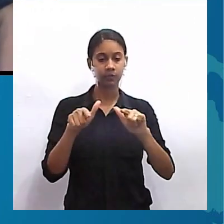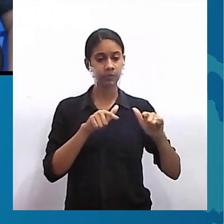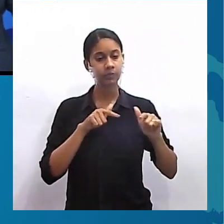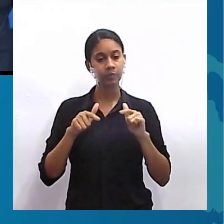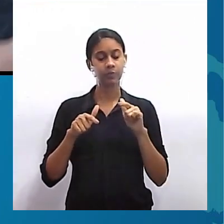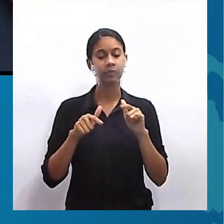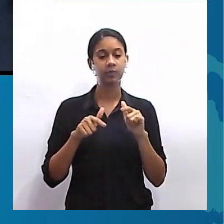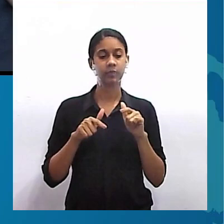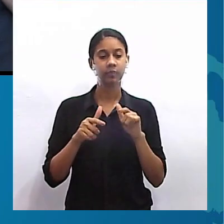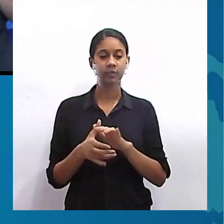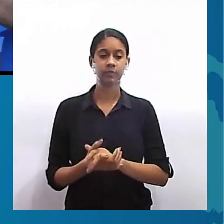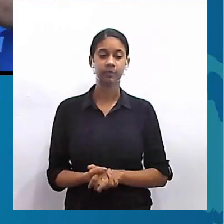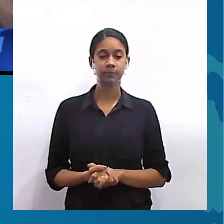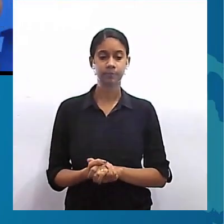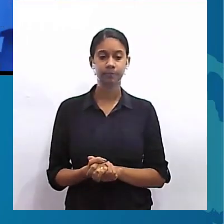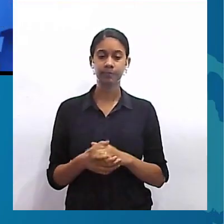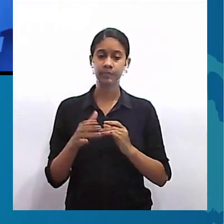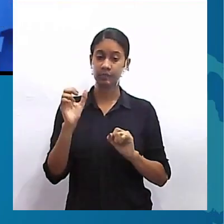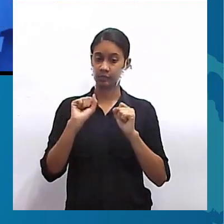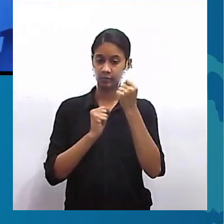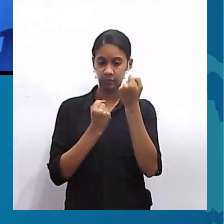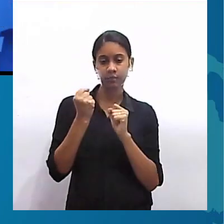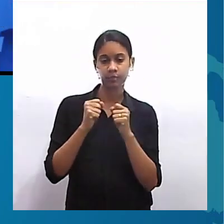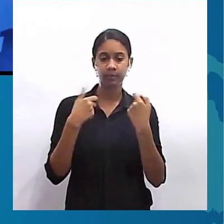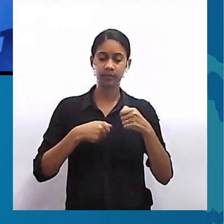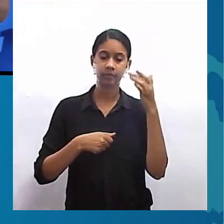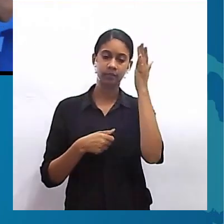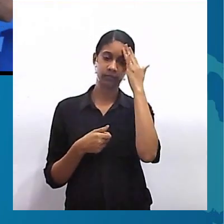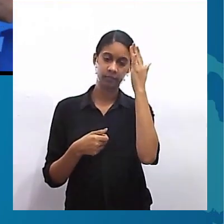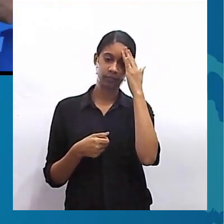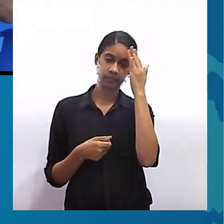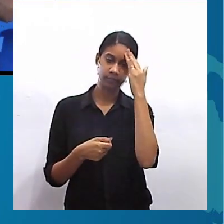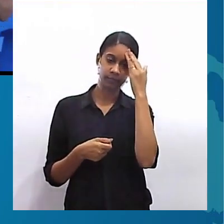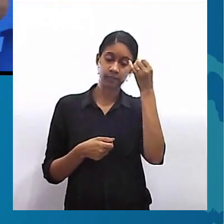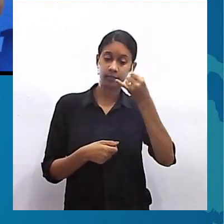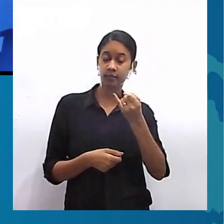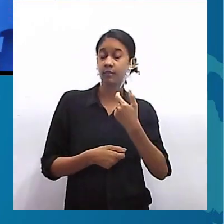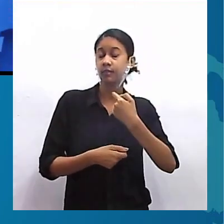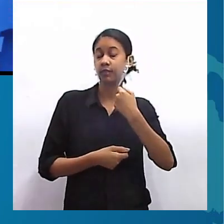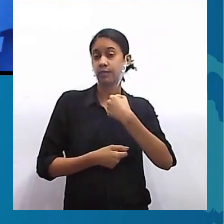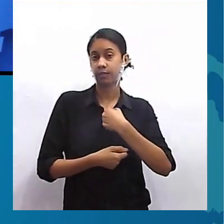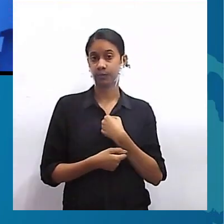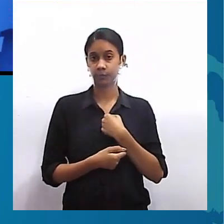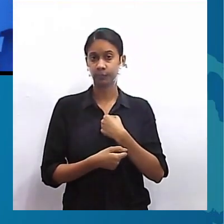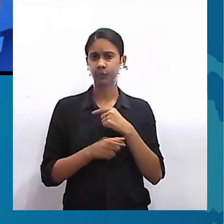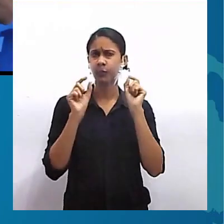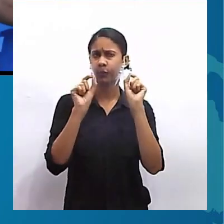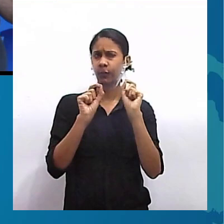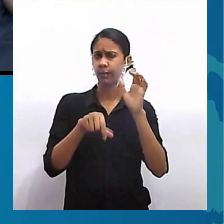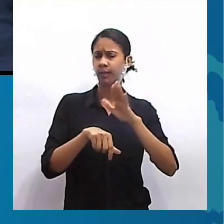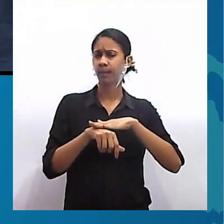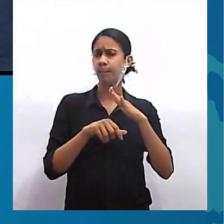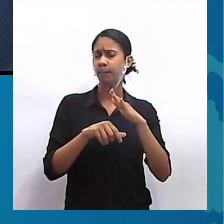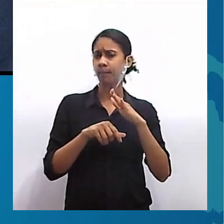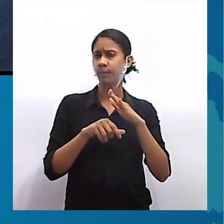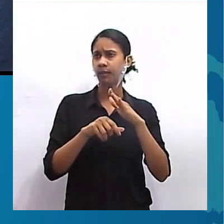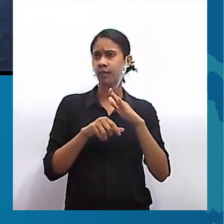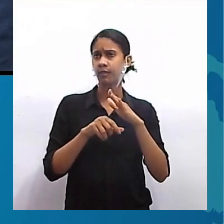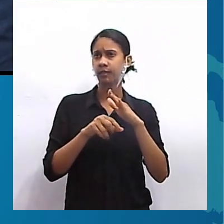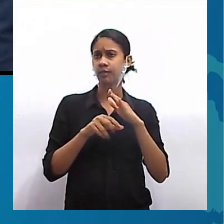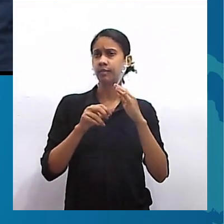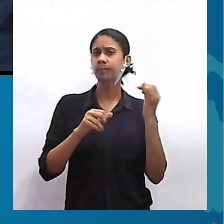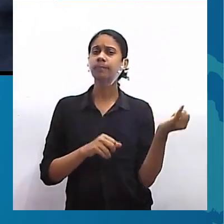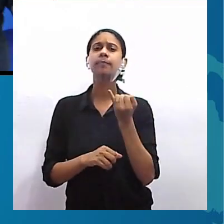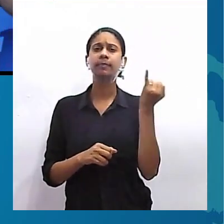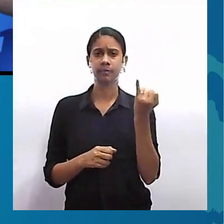industriais. Eu preciso entender, como CD, se o que é mais viável para mim? Alugar um